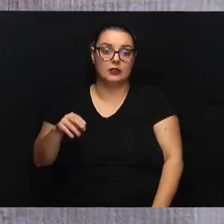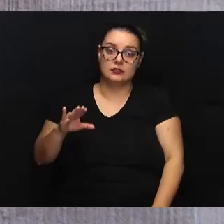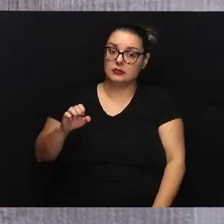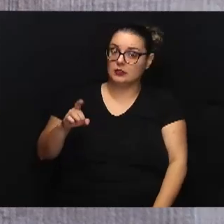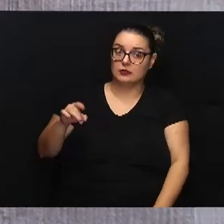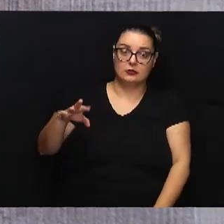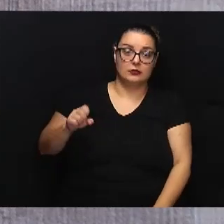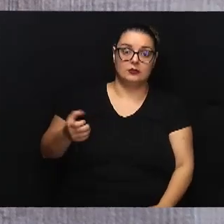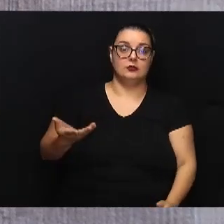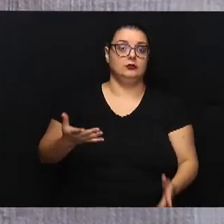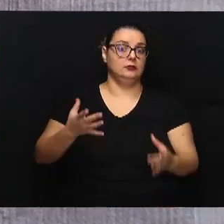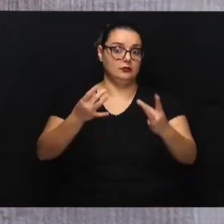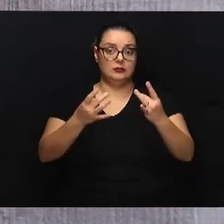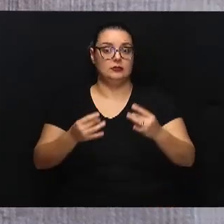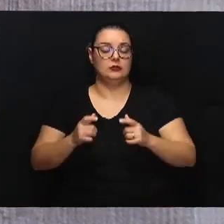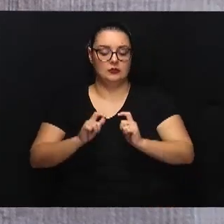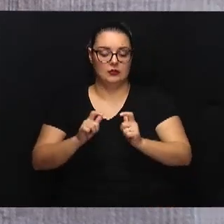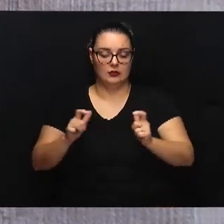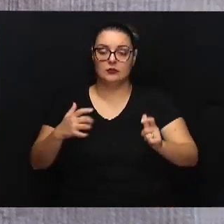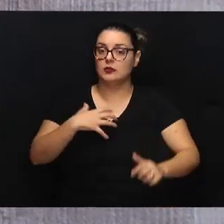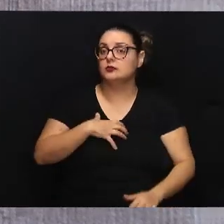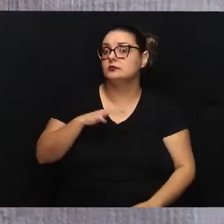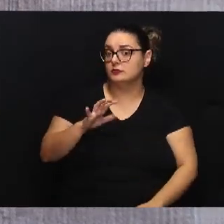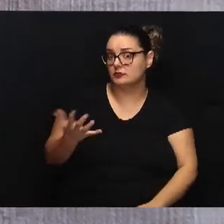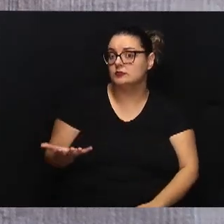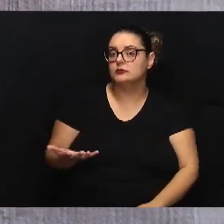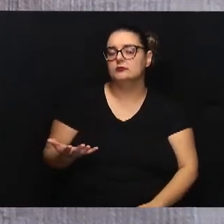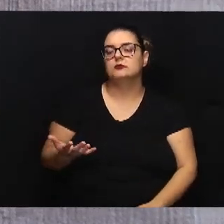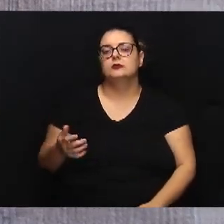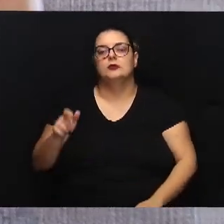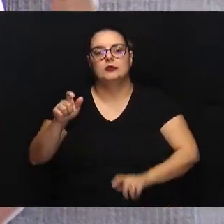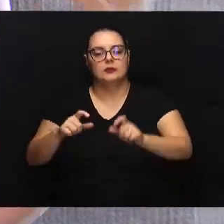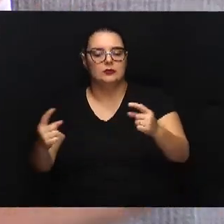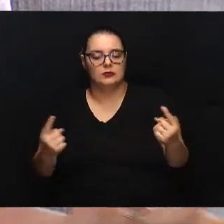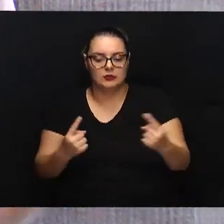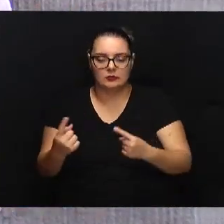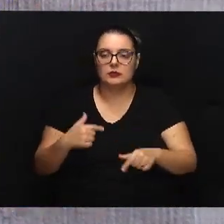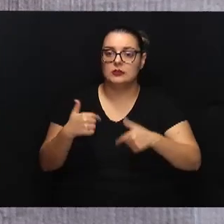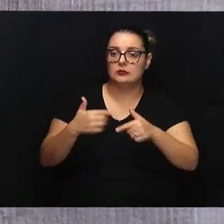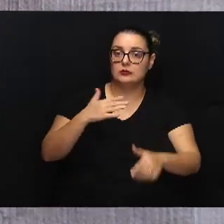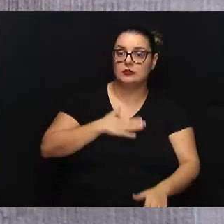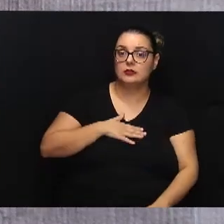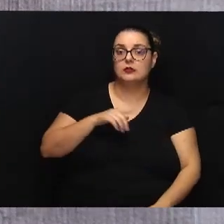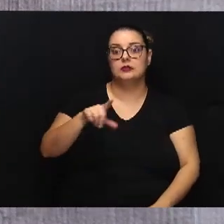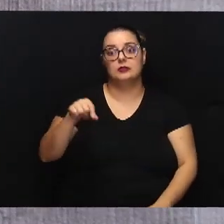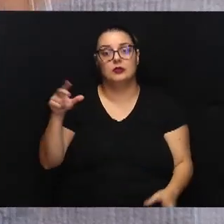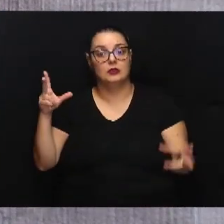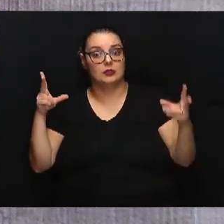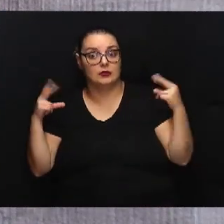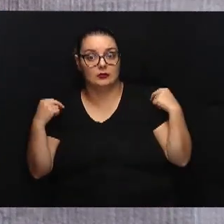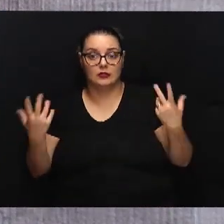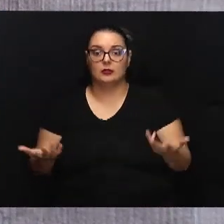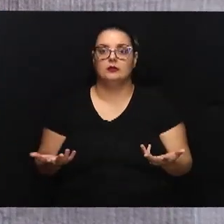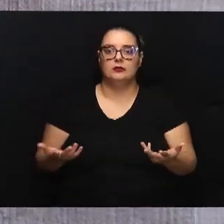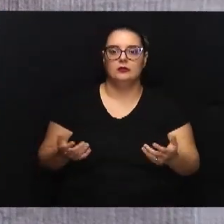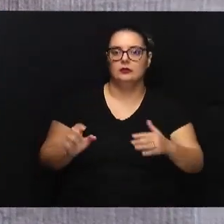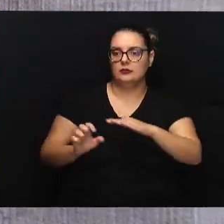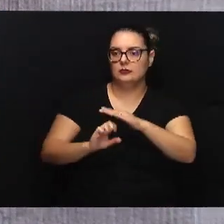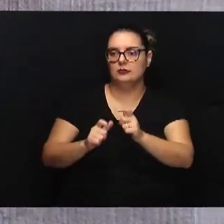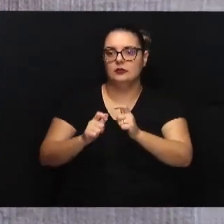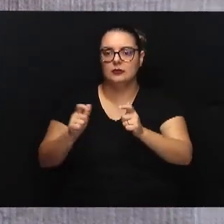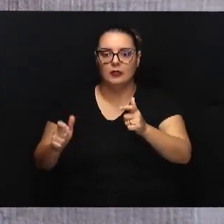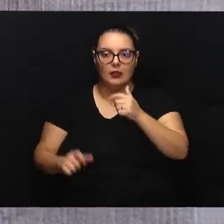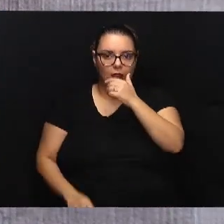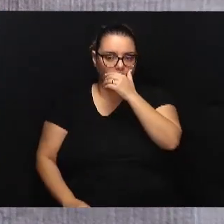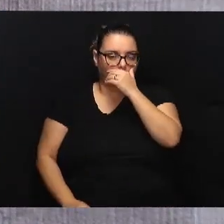fui crescendo dessa forma, assim, trazendo as pessoas para trabalhar para mim, escolhendo motoristas, e aí a empresa foi se